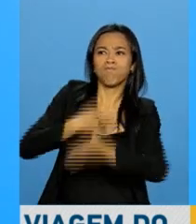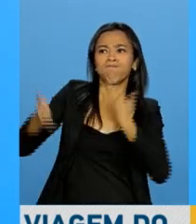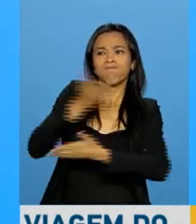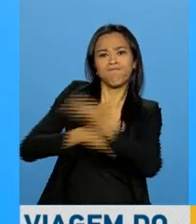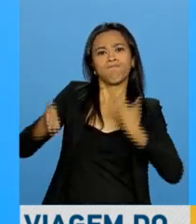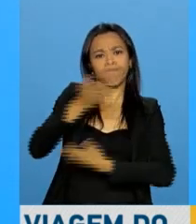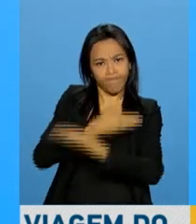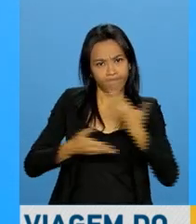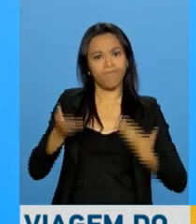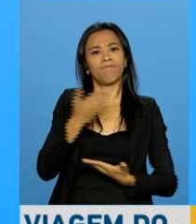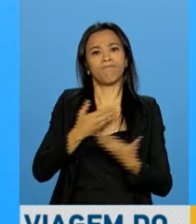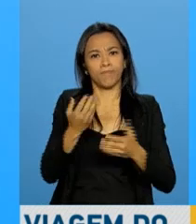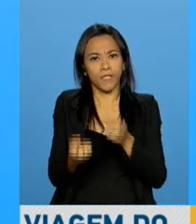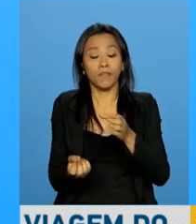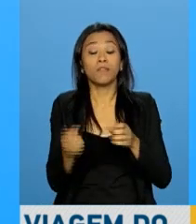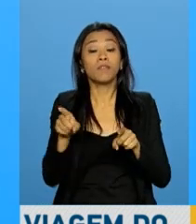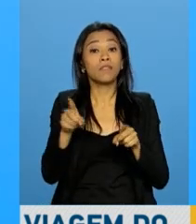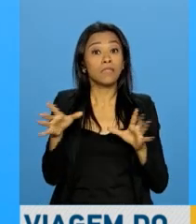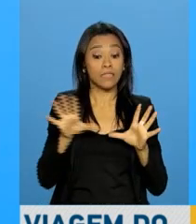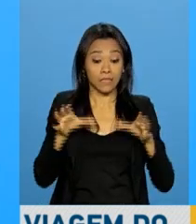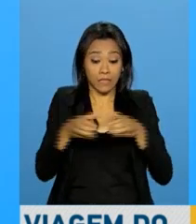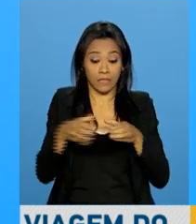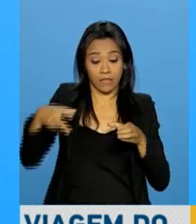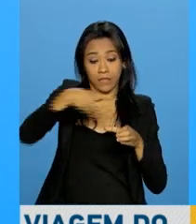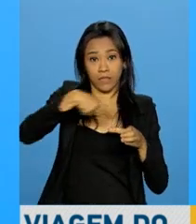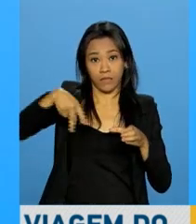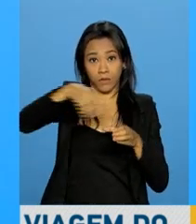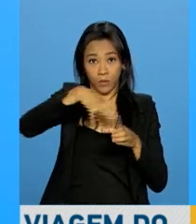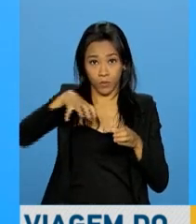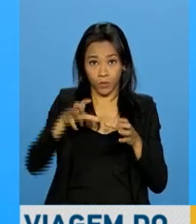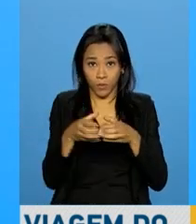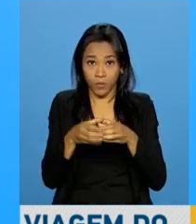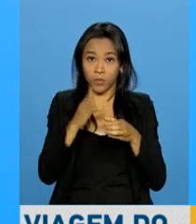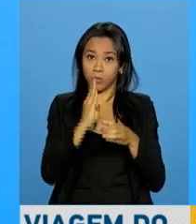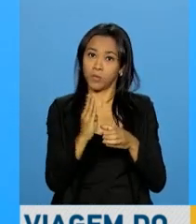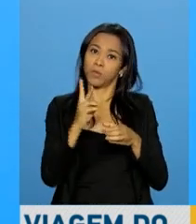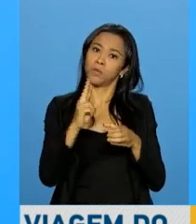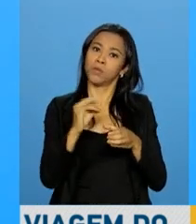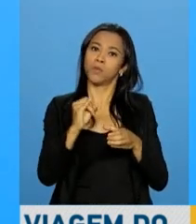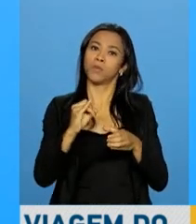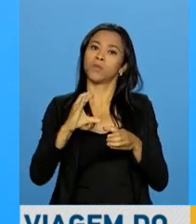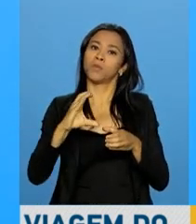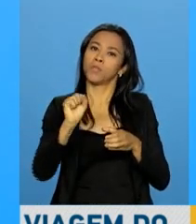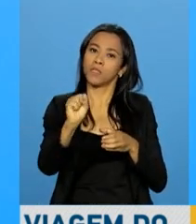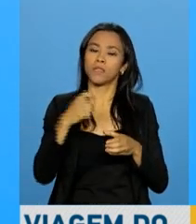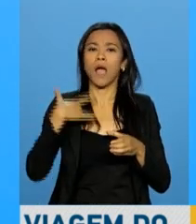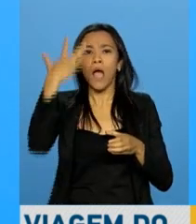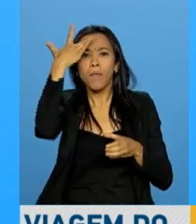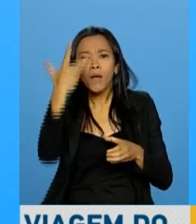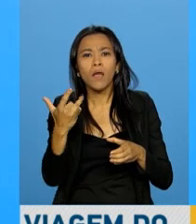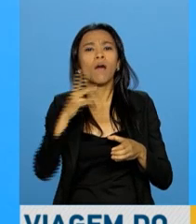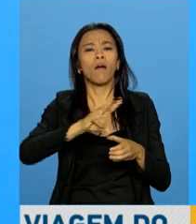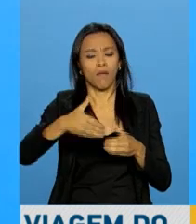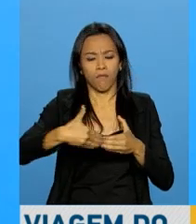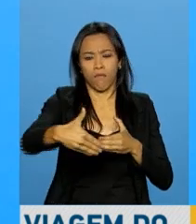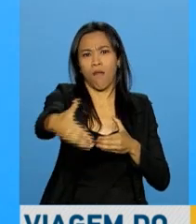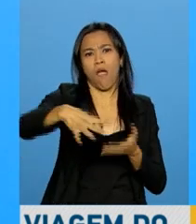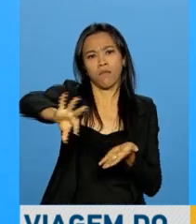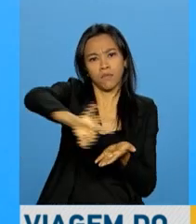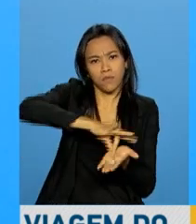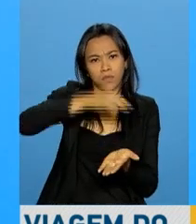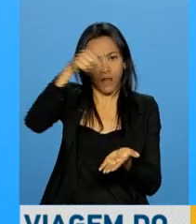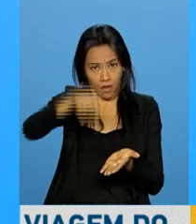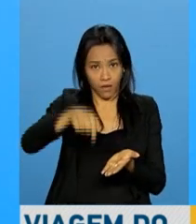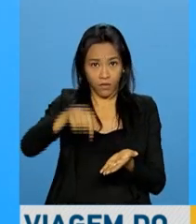investimentos no âmbito do BRICS. Amanhã, aliás, serão assinados, aqui